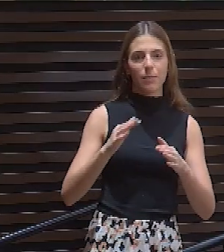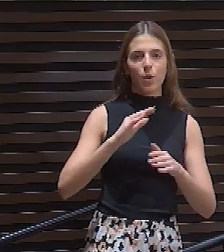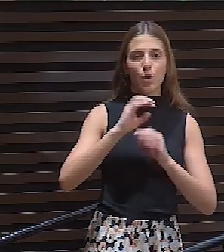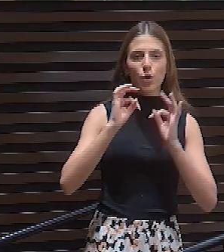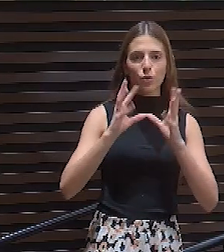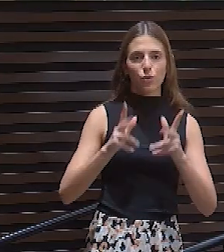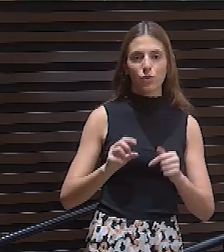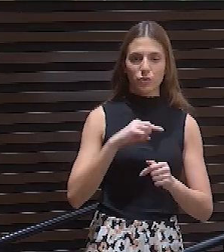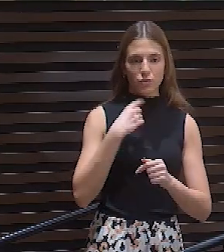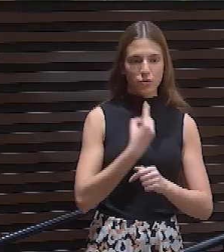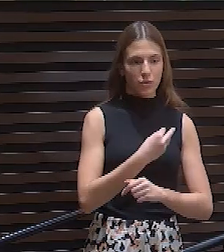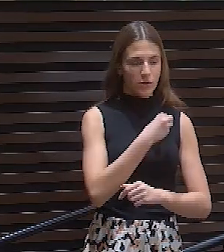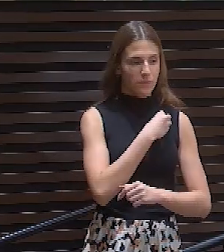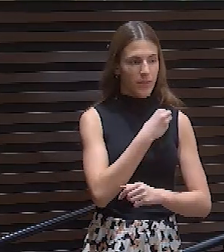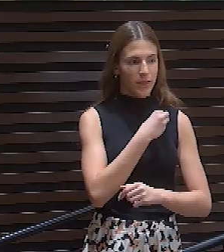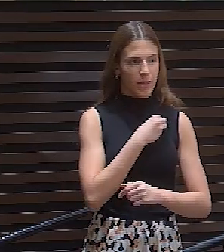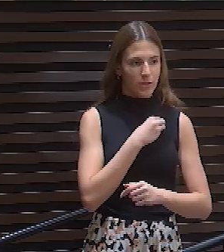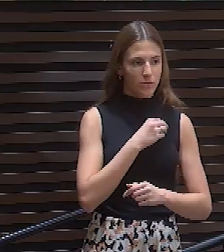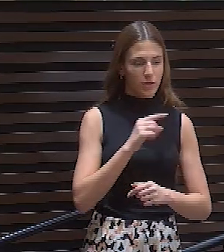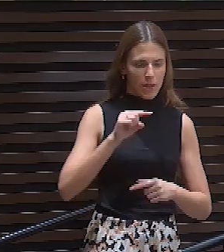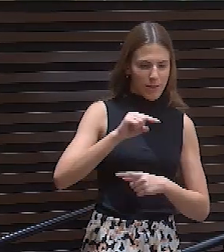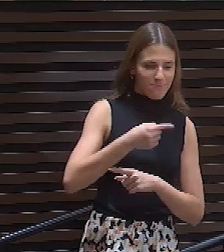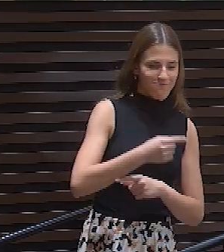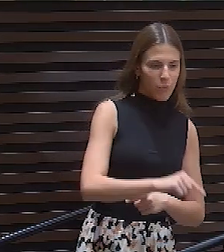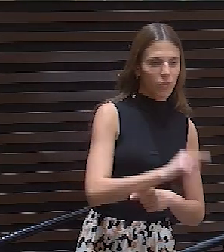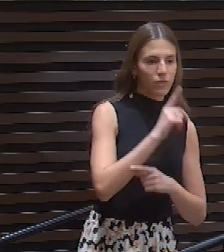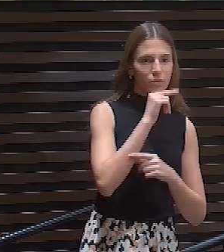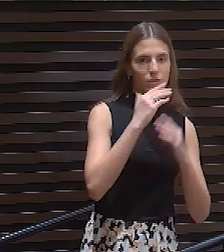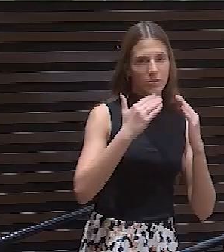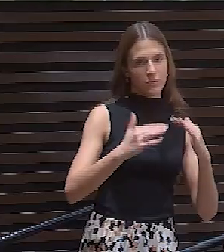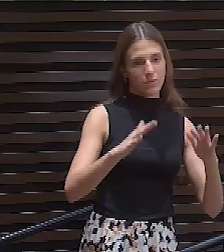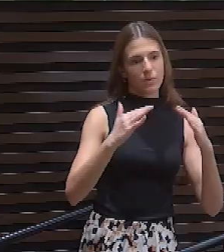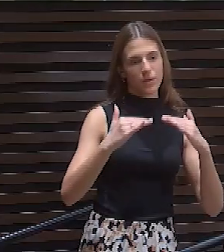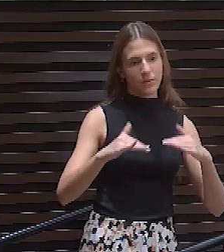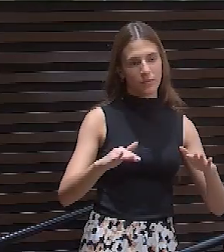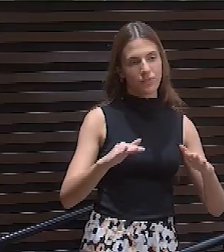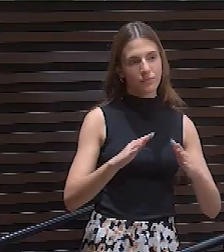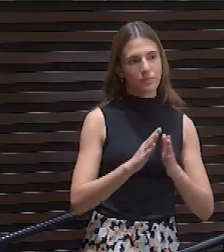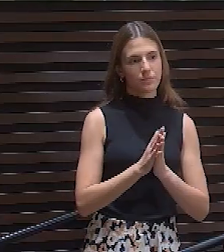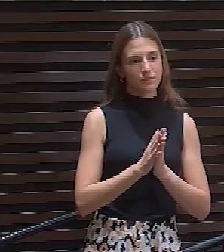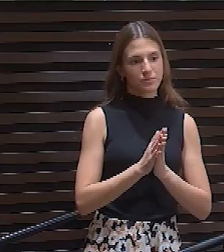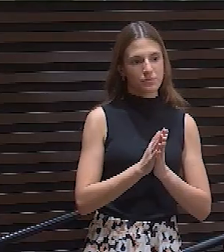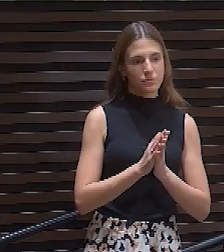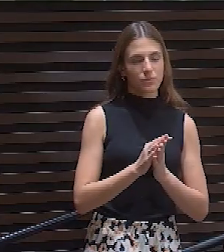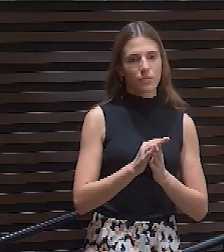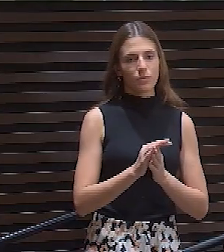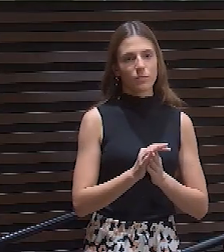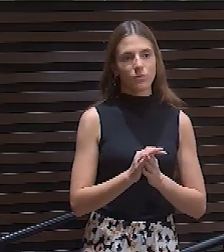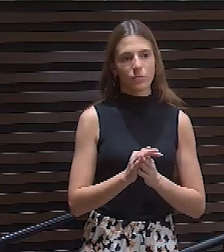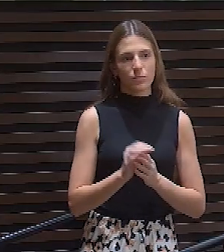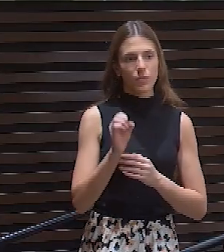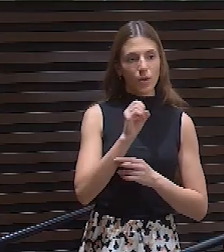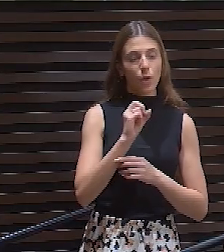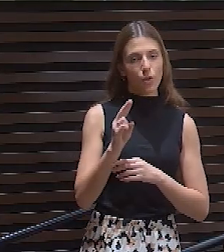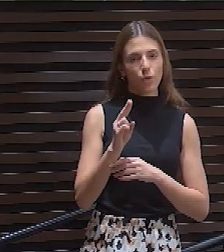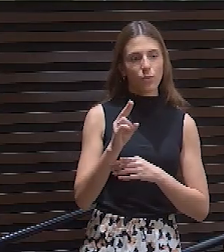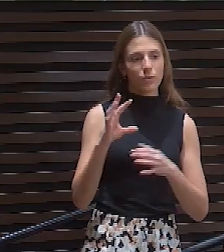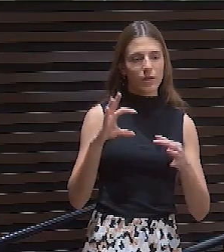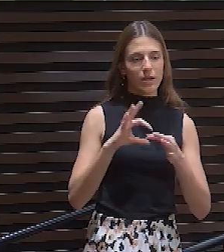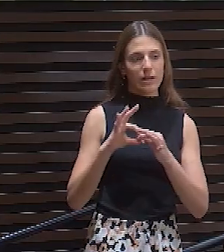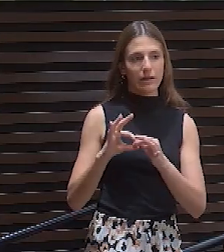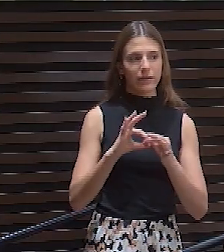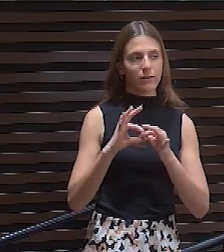na profundeza do mar, ou na simbologia, na profundeza do Jordão. Eles